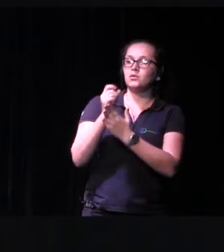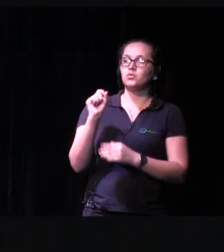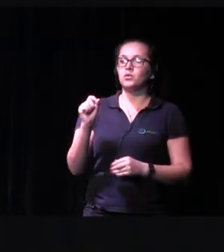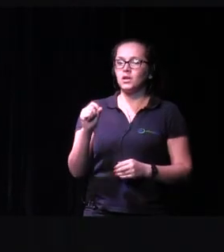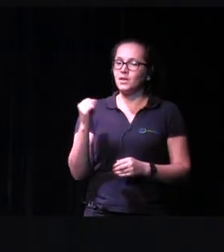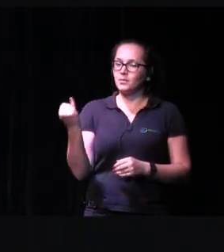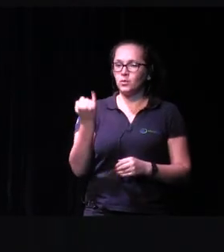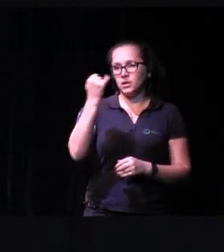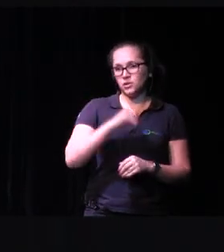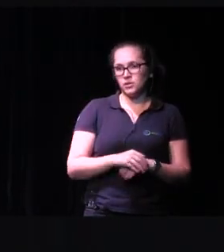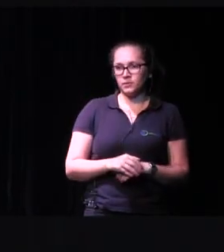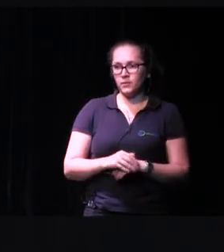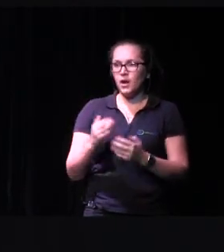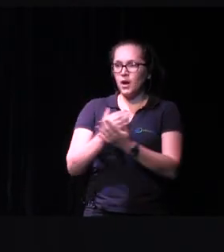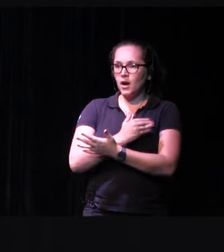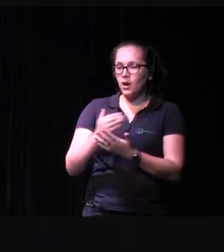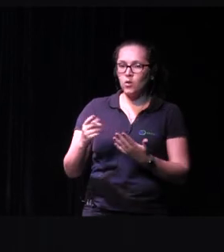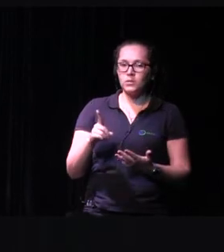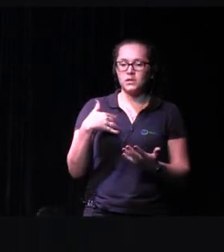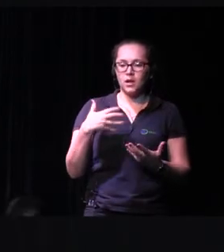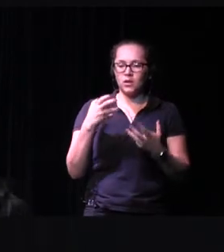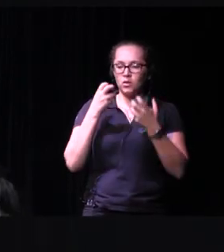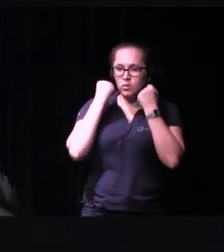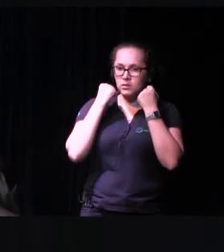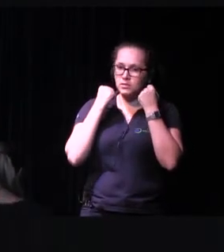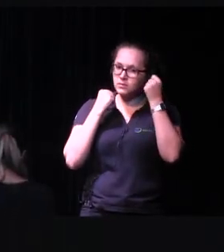muito importante. Algumas anedotas,